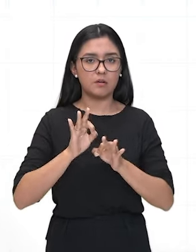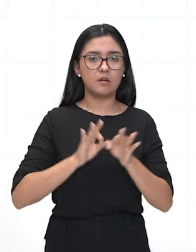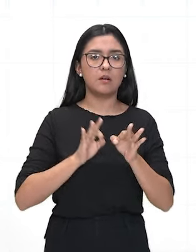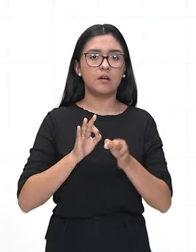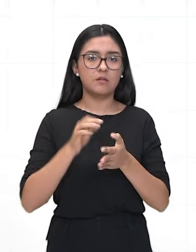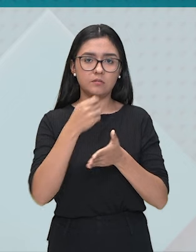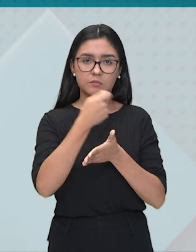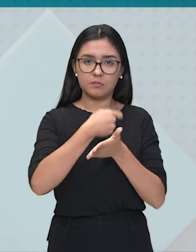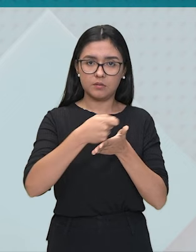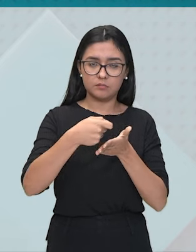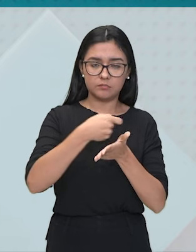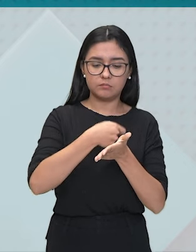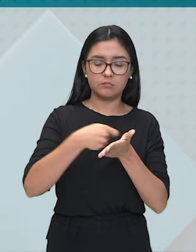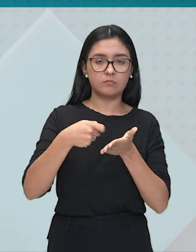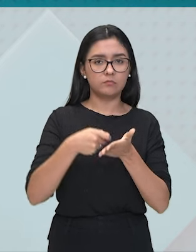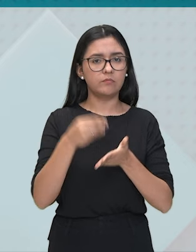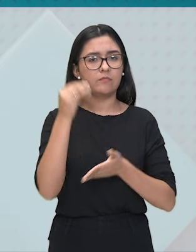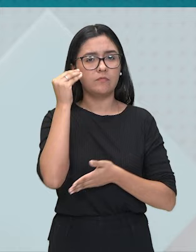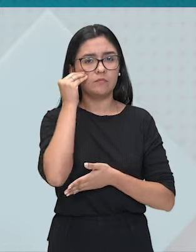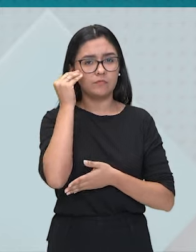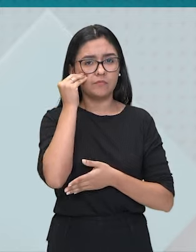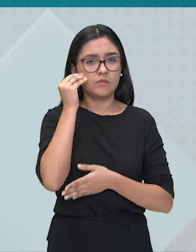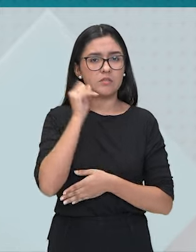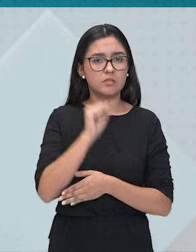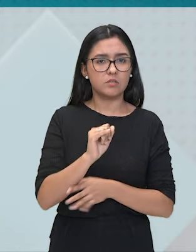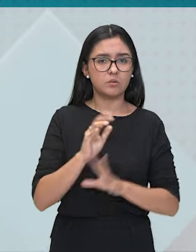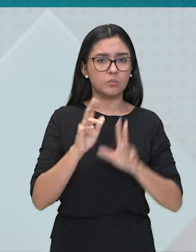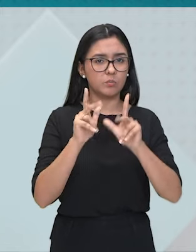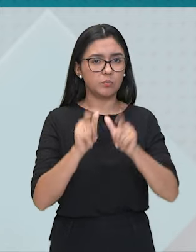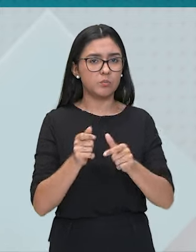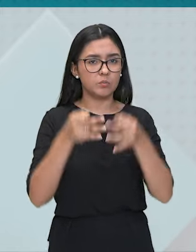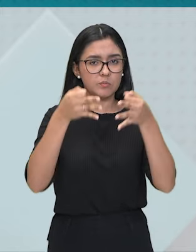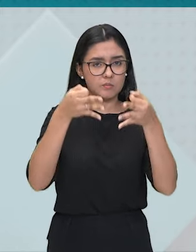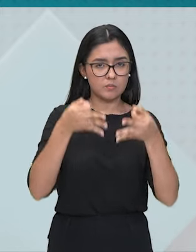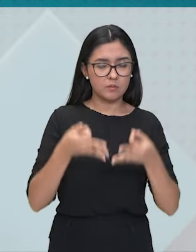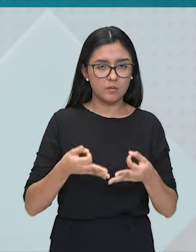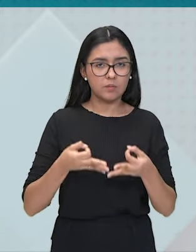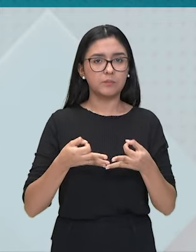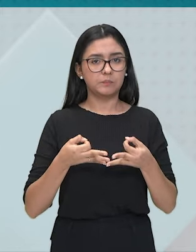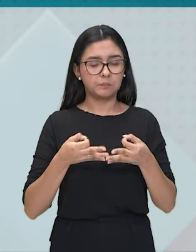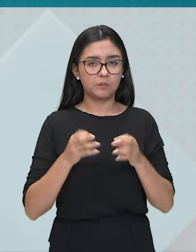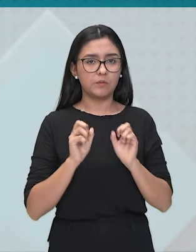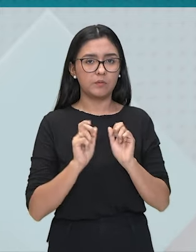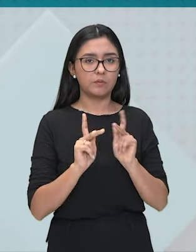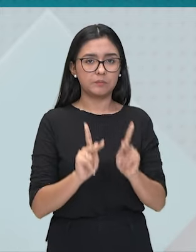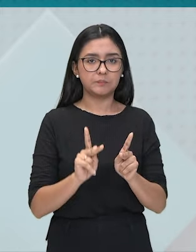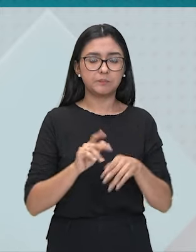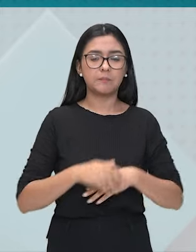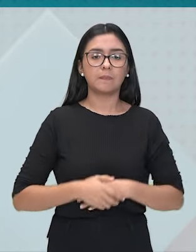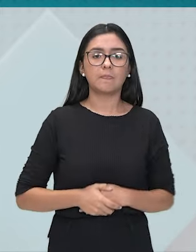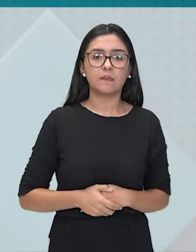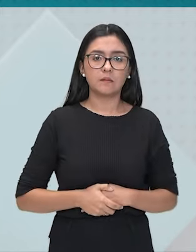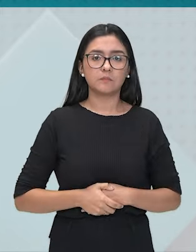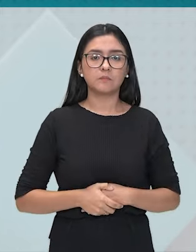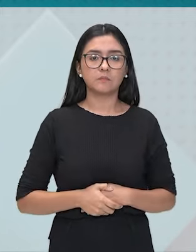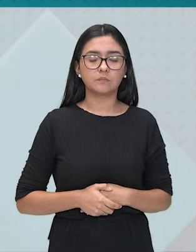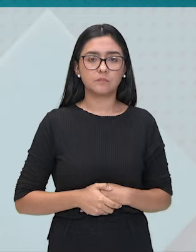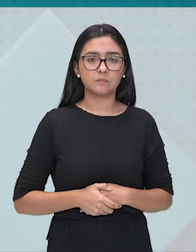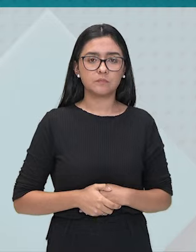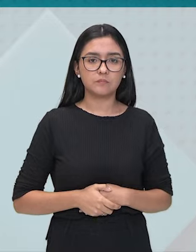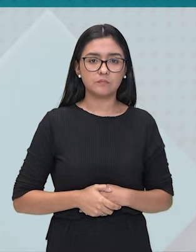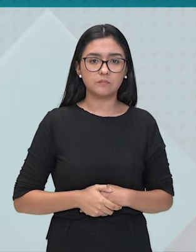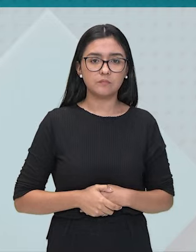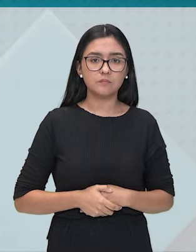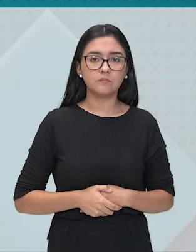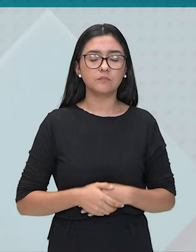mãos confiram Tudo Vê se tá tudo direitinho aí se faltou alguma coisa complementem e não deixem de participar na hora